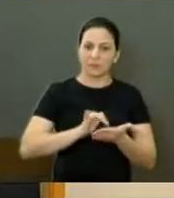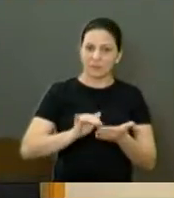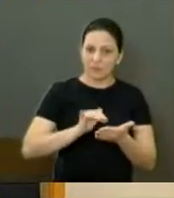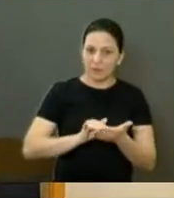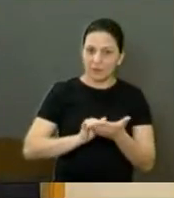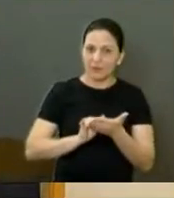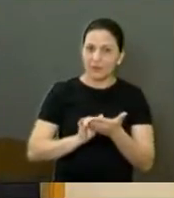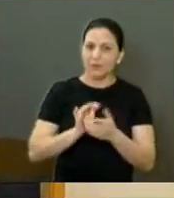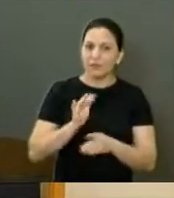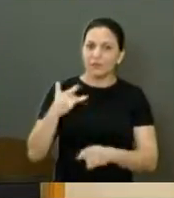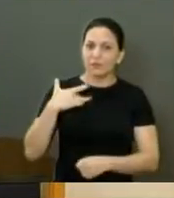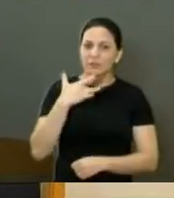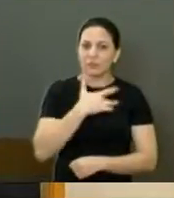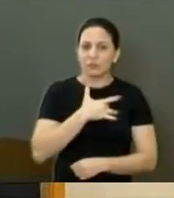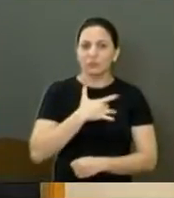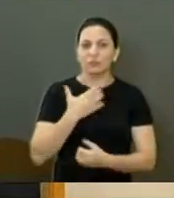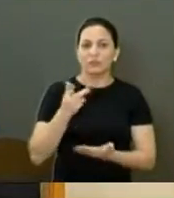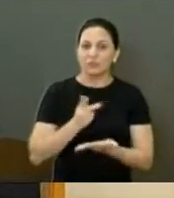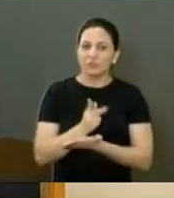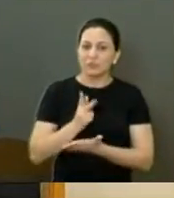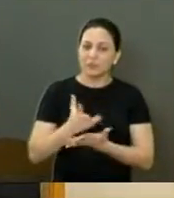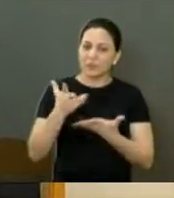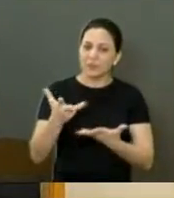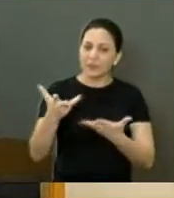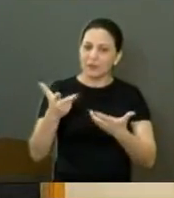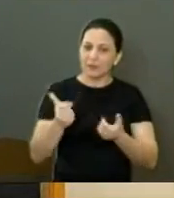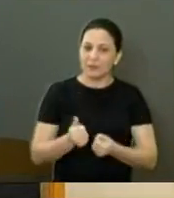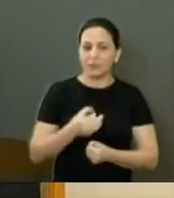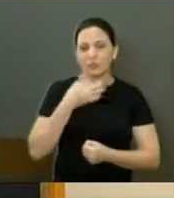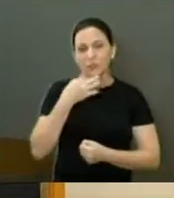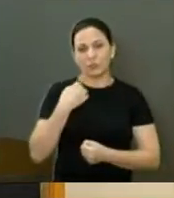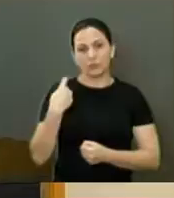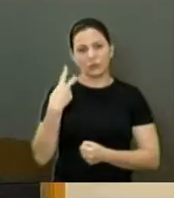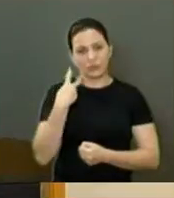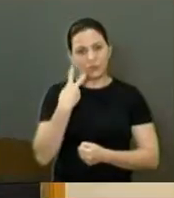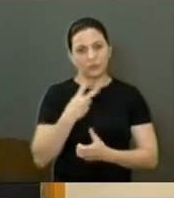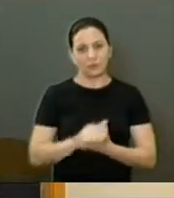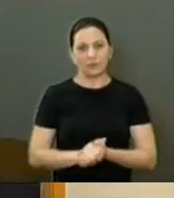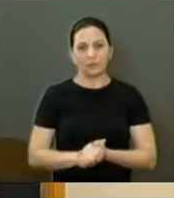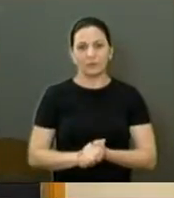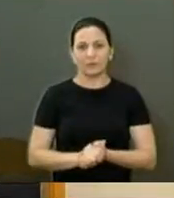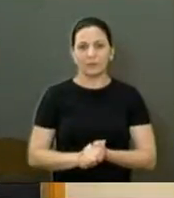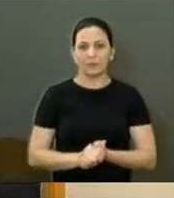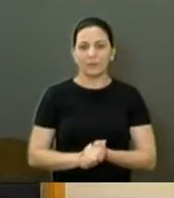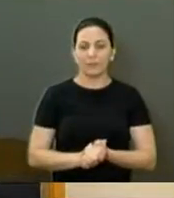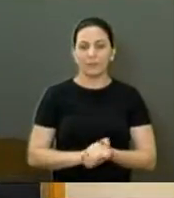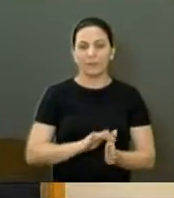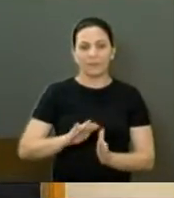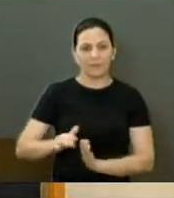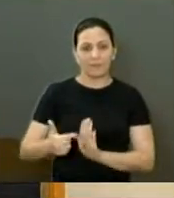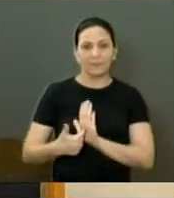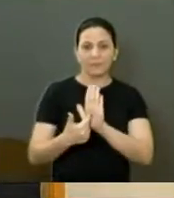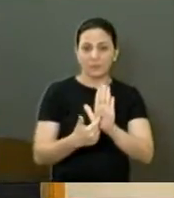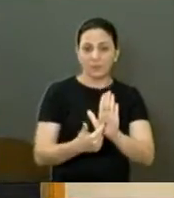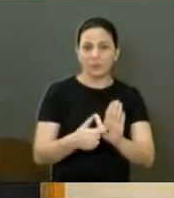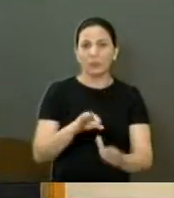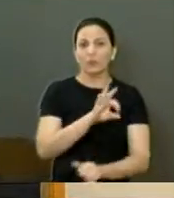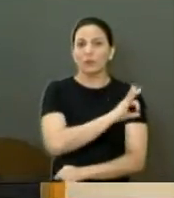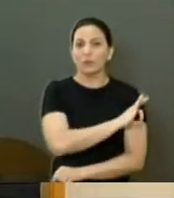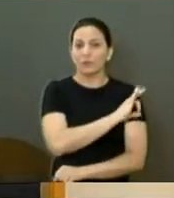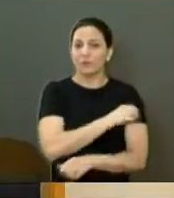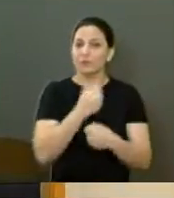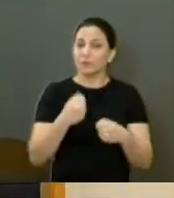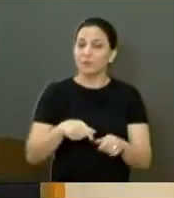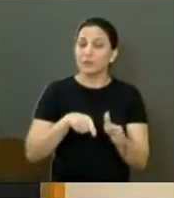muito prestativa aí nas nossas solicitações. Fizemos uma indicação ao senhor prefeito a necessidade de